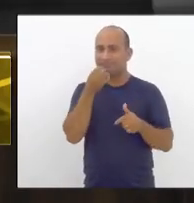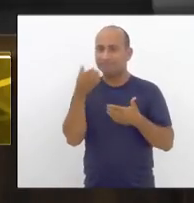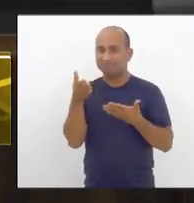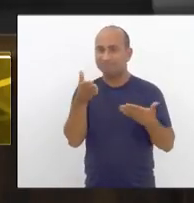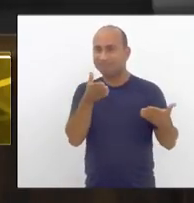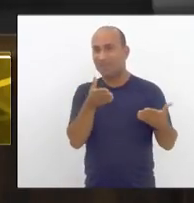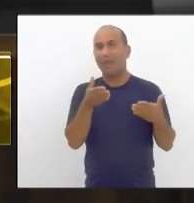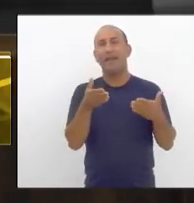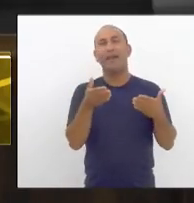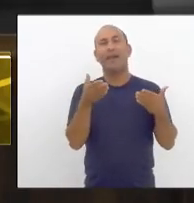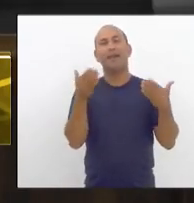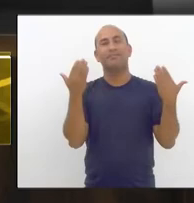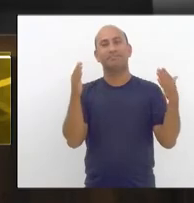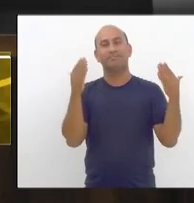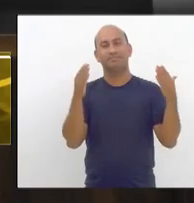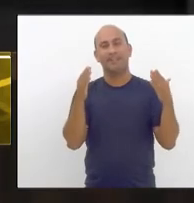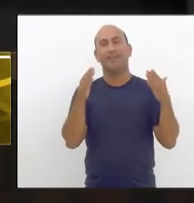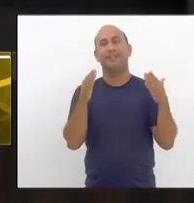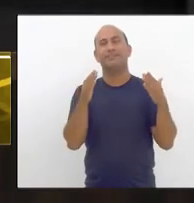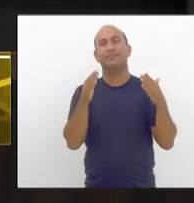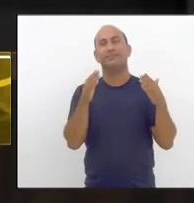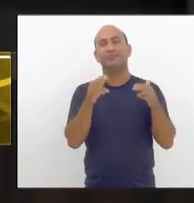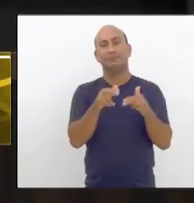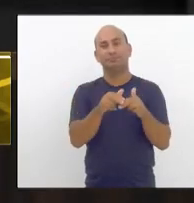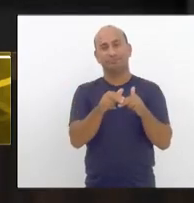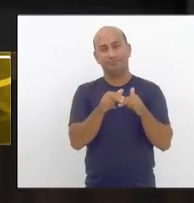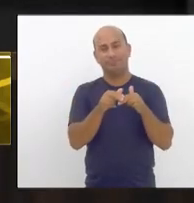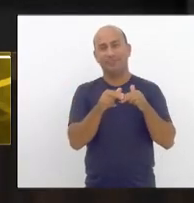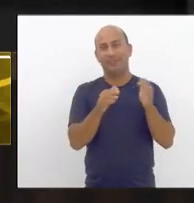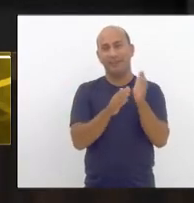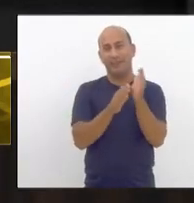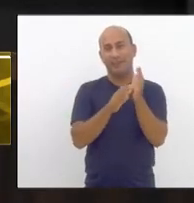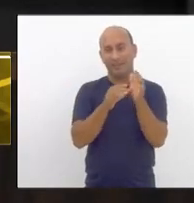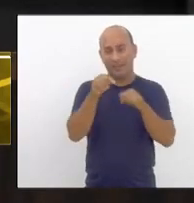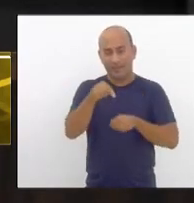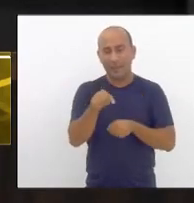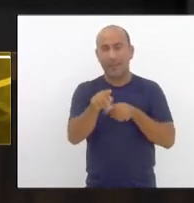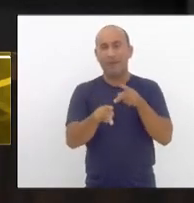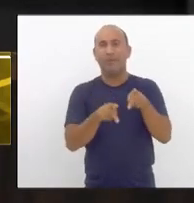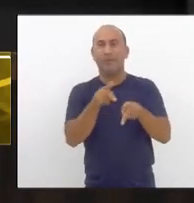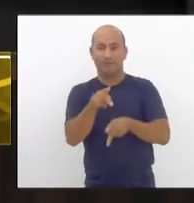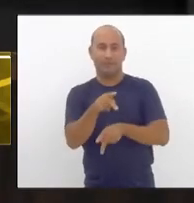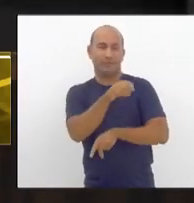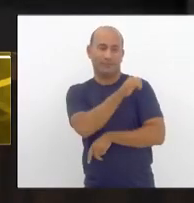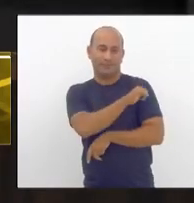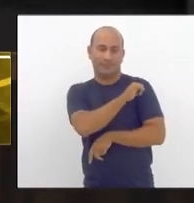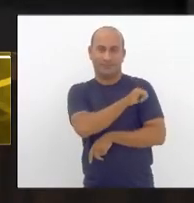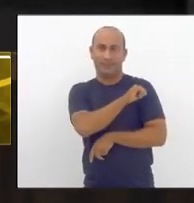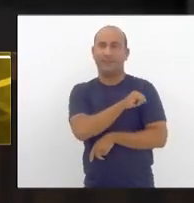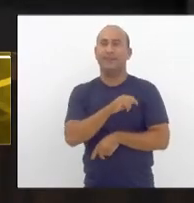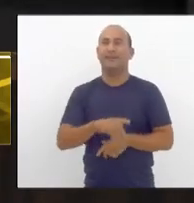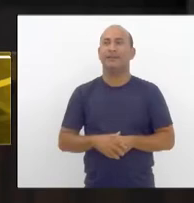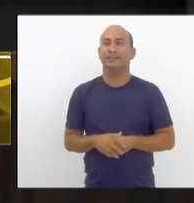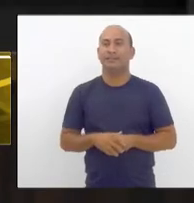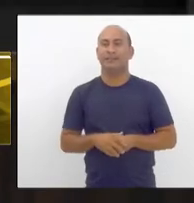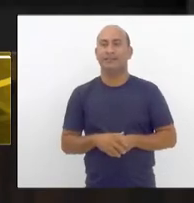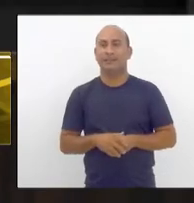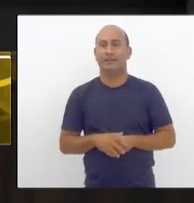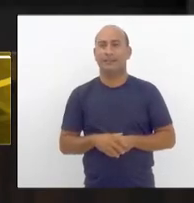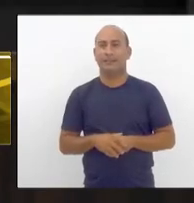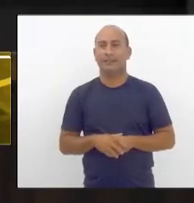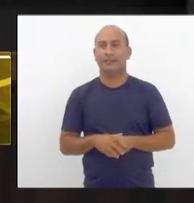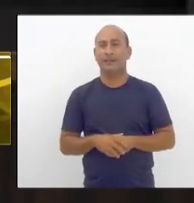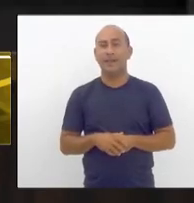e parabéns para essa Justa e homenagem que a que o povo Fluminense do nosso Estado de outorga nessa